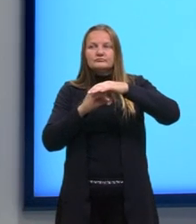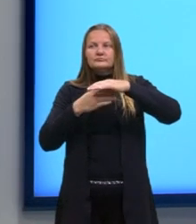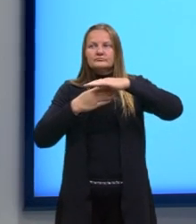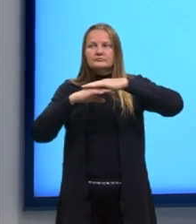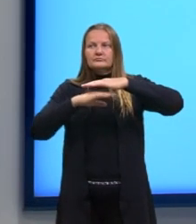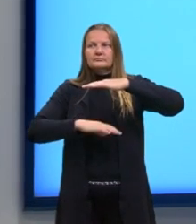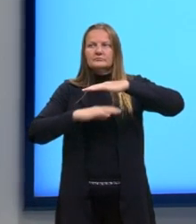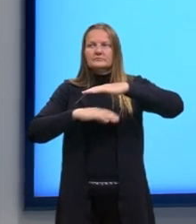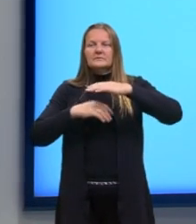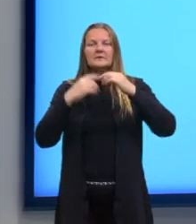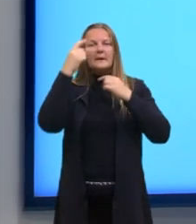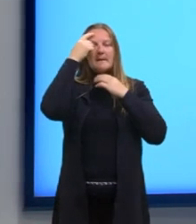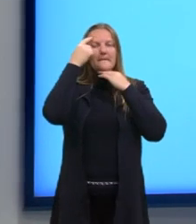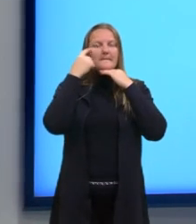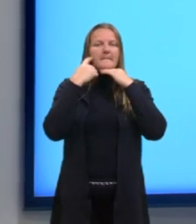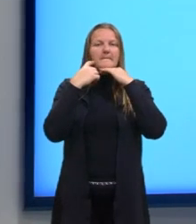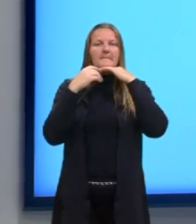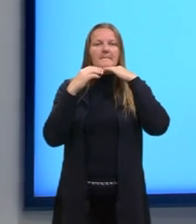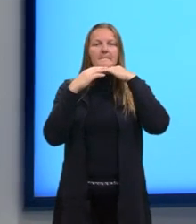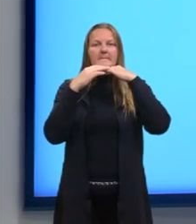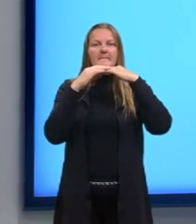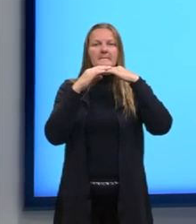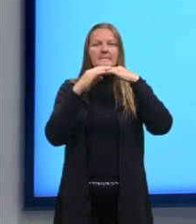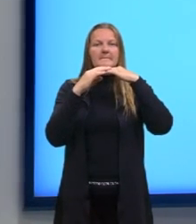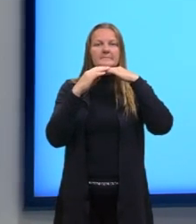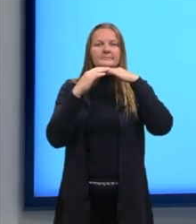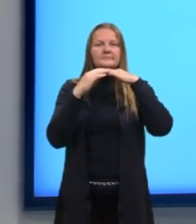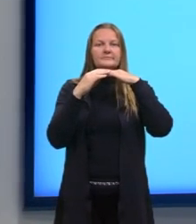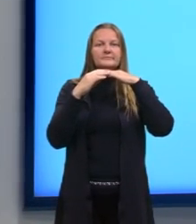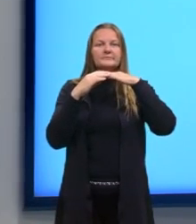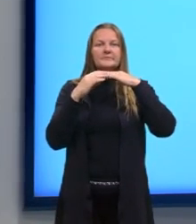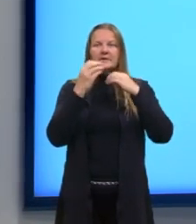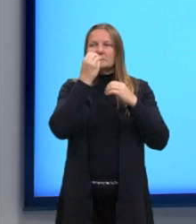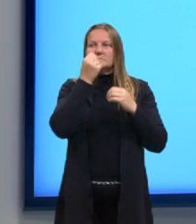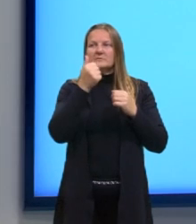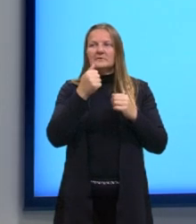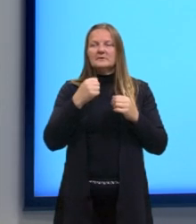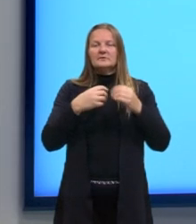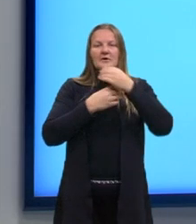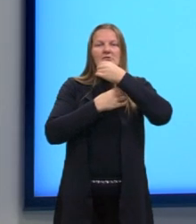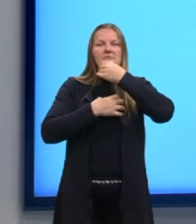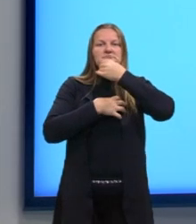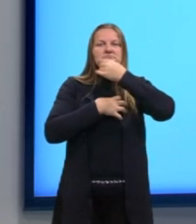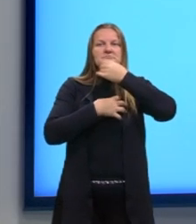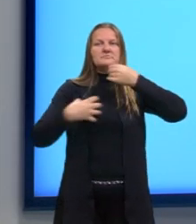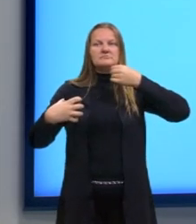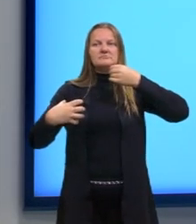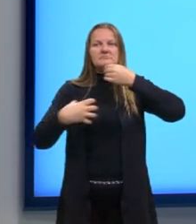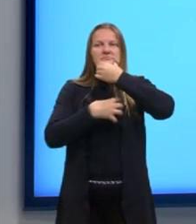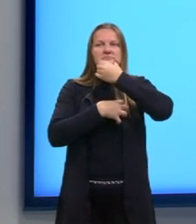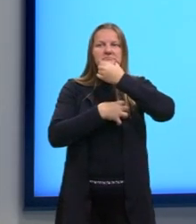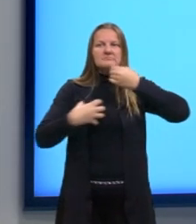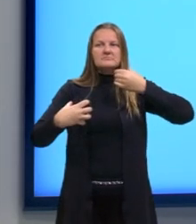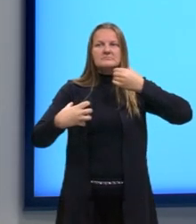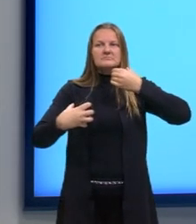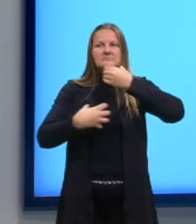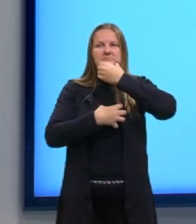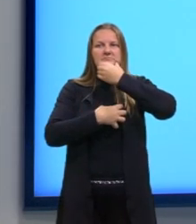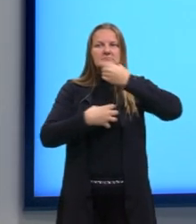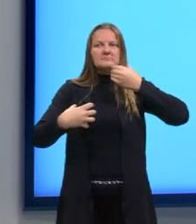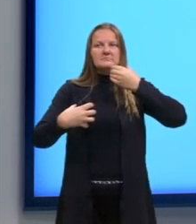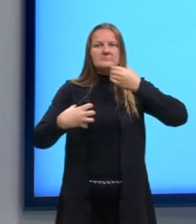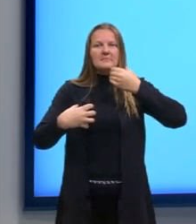tem a pessoa aqui né ela não tá ela tá tudo bem com ela tá pessoal só o que aconteceu aqui foi a refração da